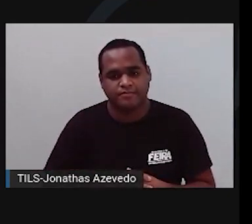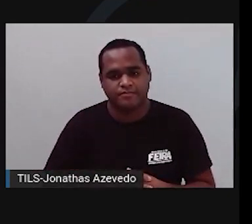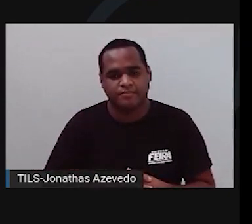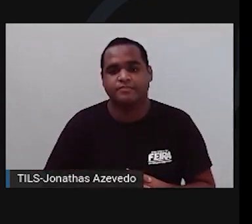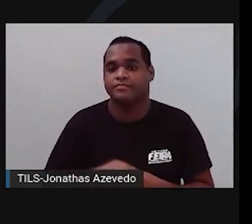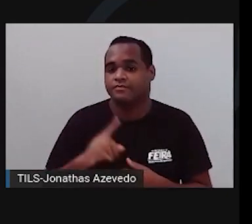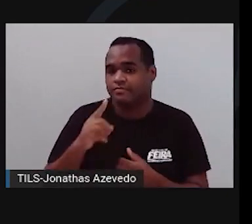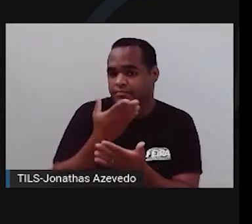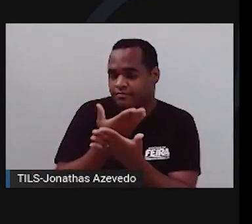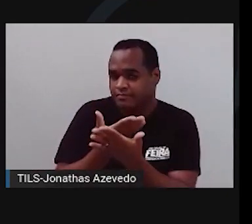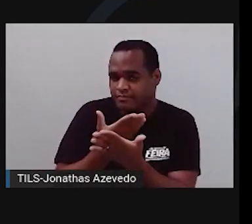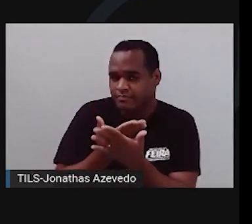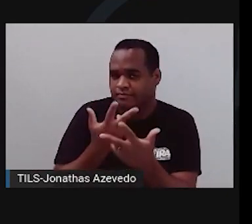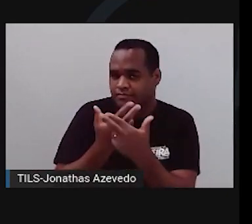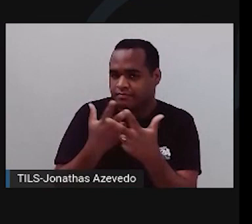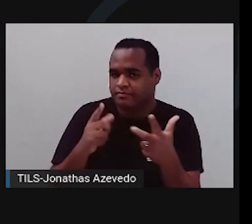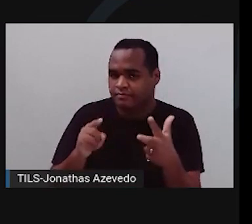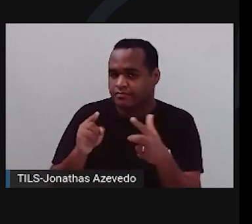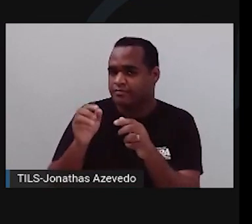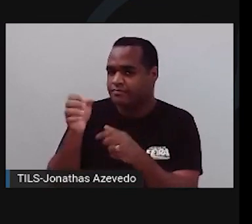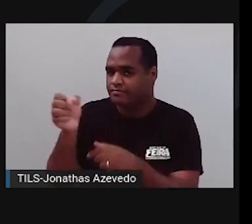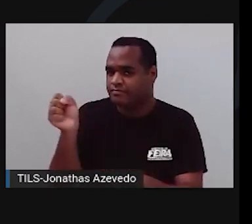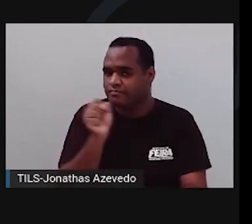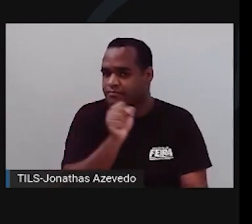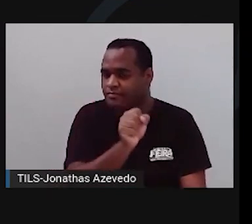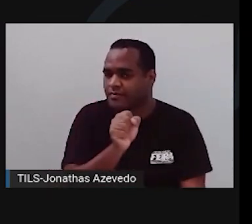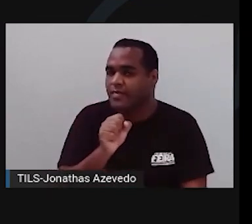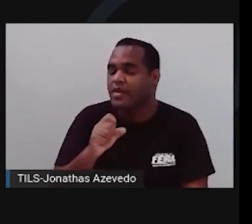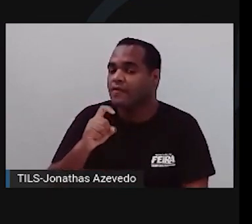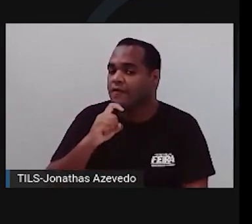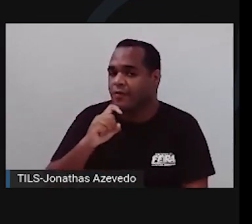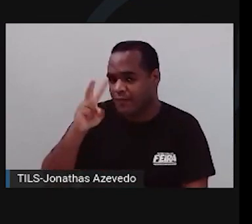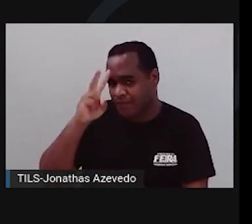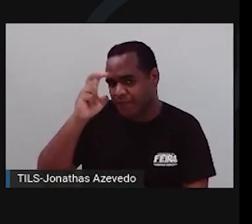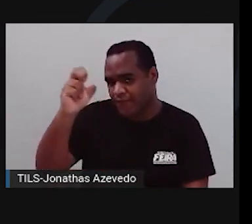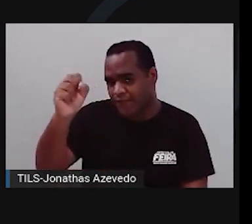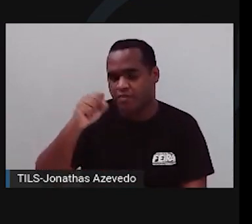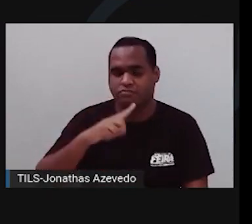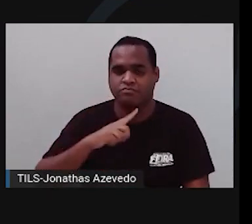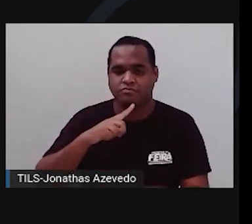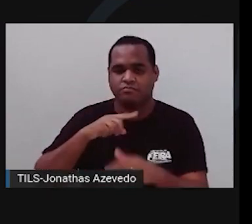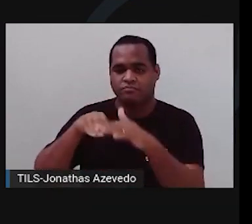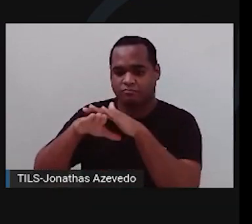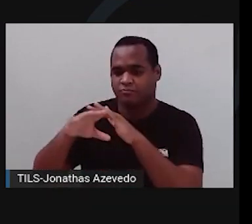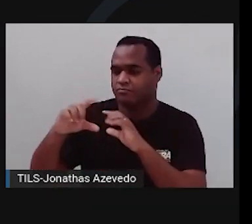Os tubos, sempre acondicionados nos blocos aquecidos, são passados para